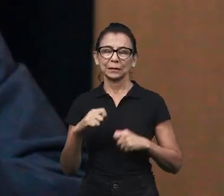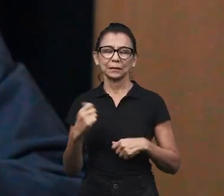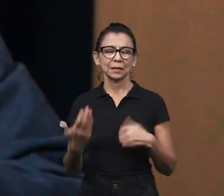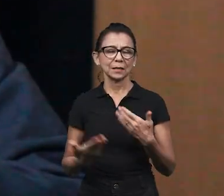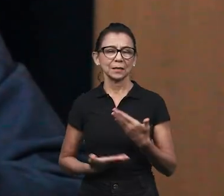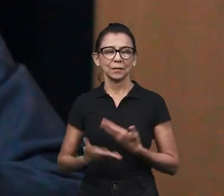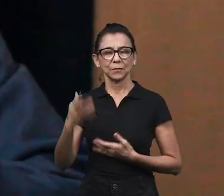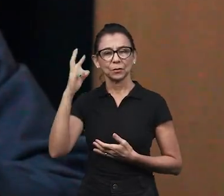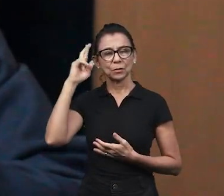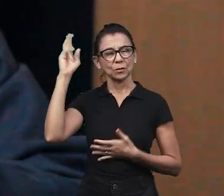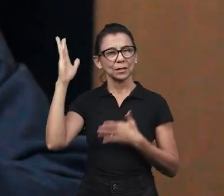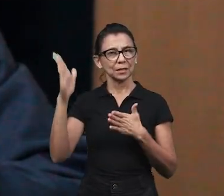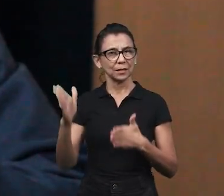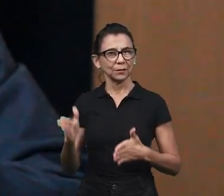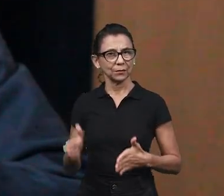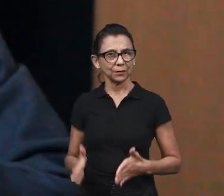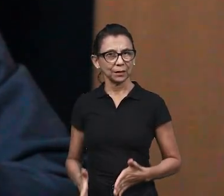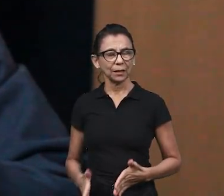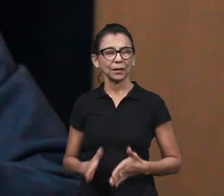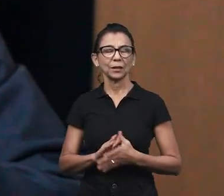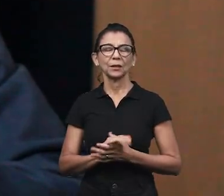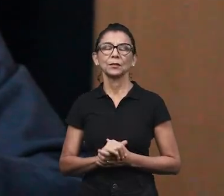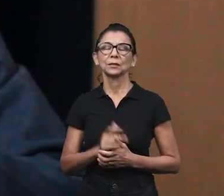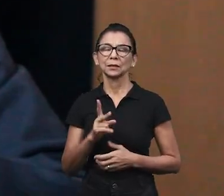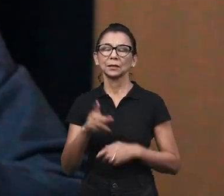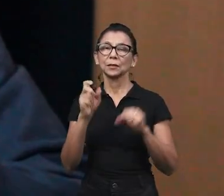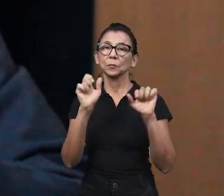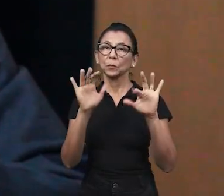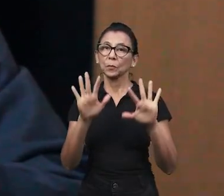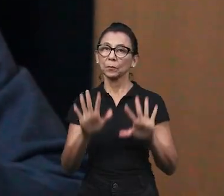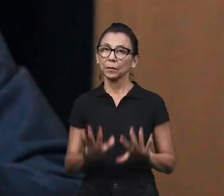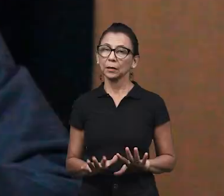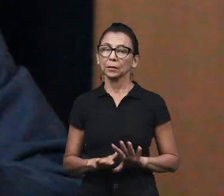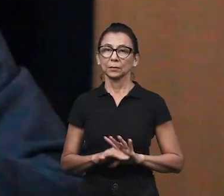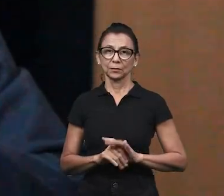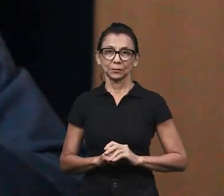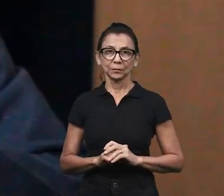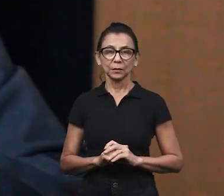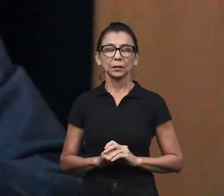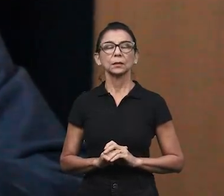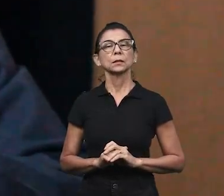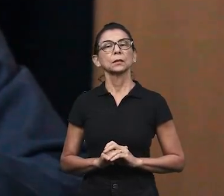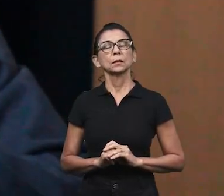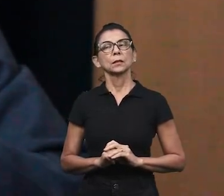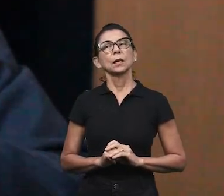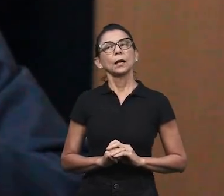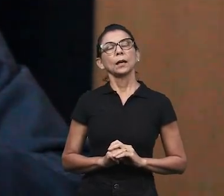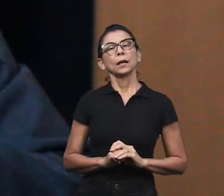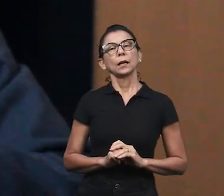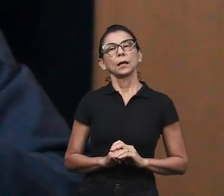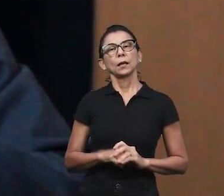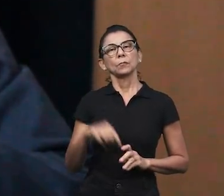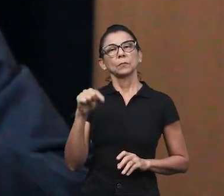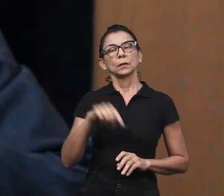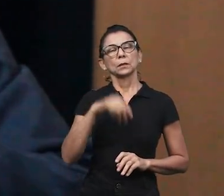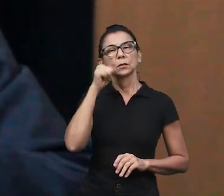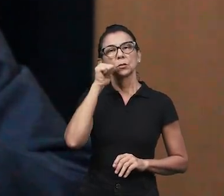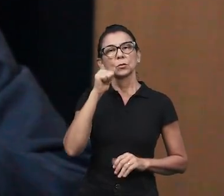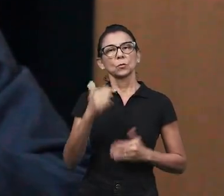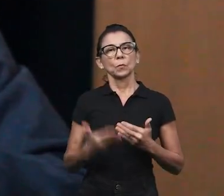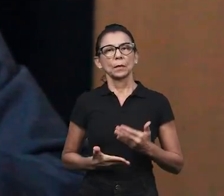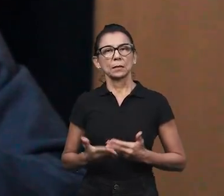estávamos conversando com uma irmã aqui, há pouco, ela estava fazendo uma limpeza, né? Os irmãos que estão aqui, eles